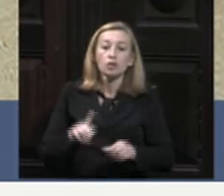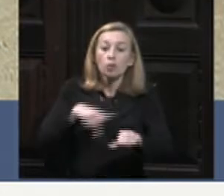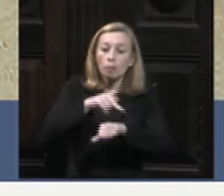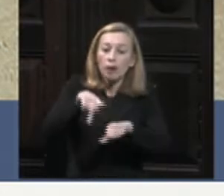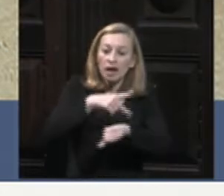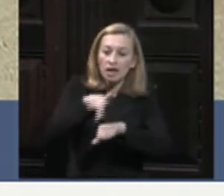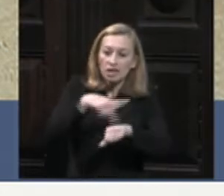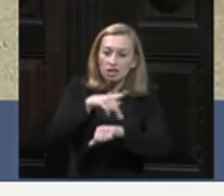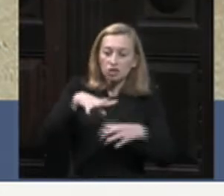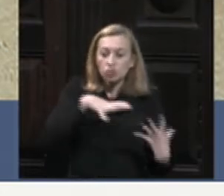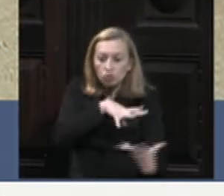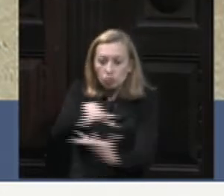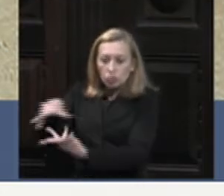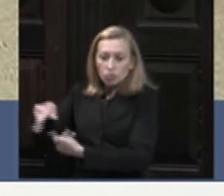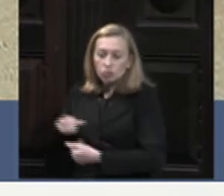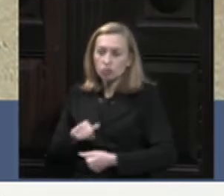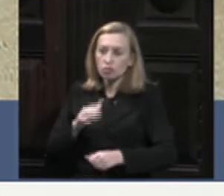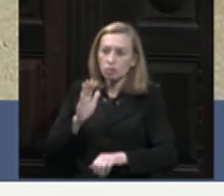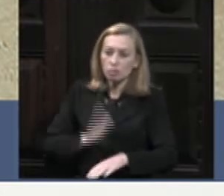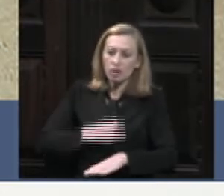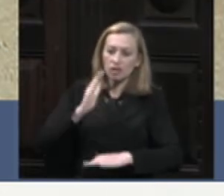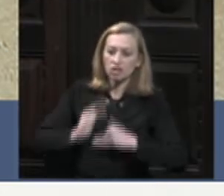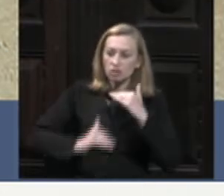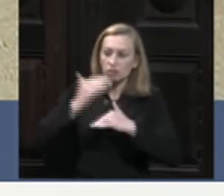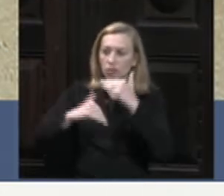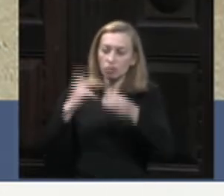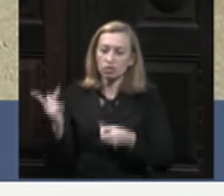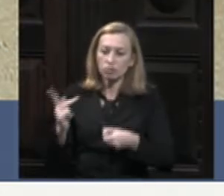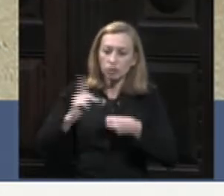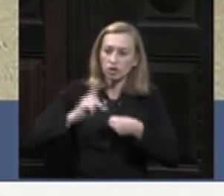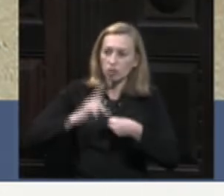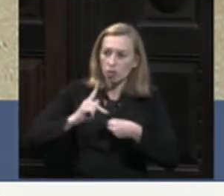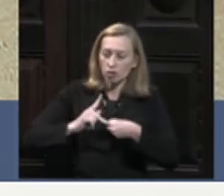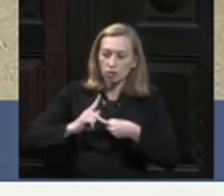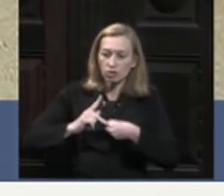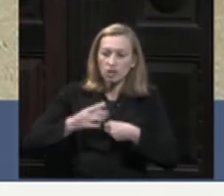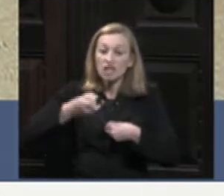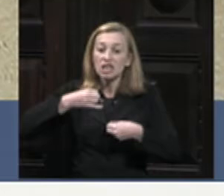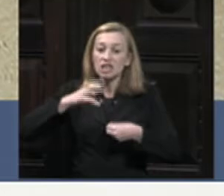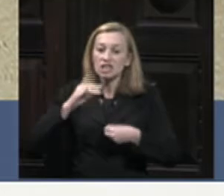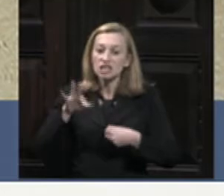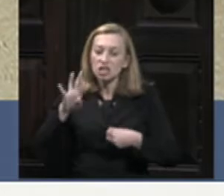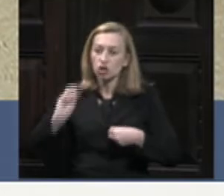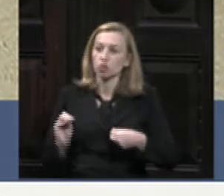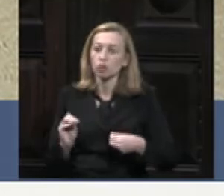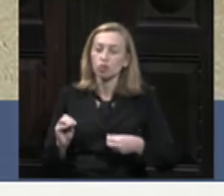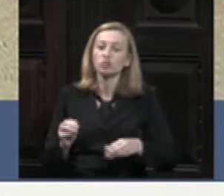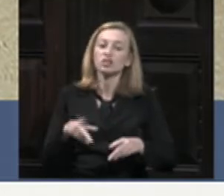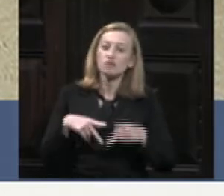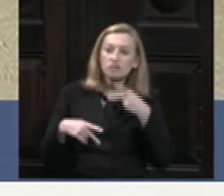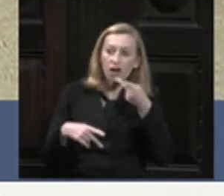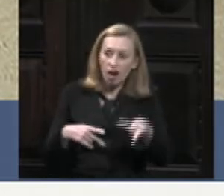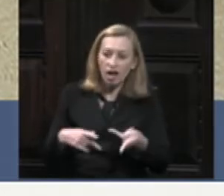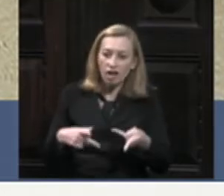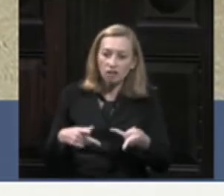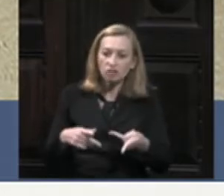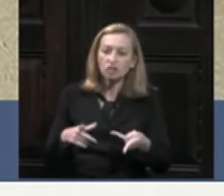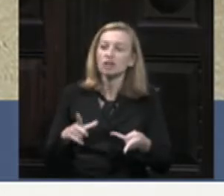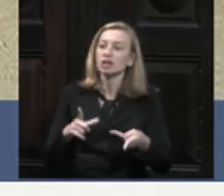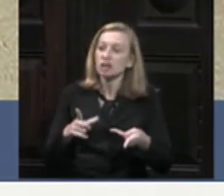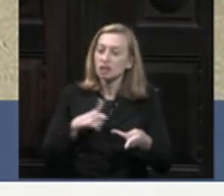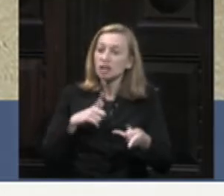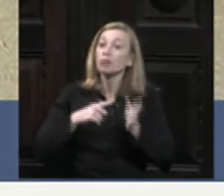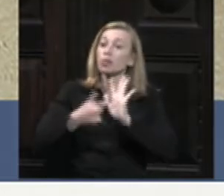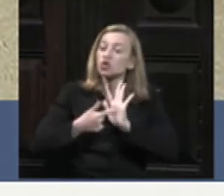do mundo com as maiores reservas de petróleo. Ciro Gomes tem dito e tem transmitido